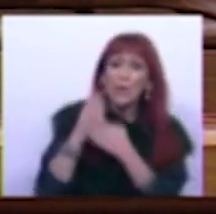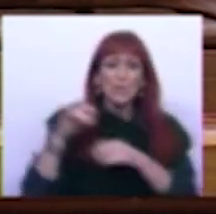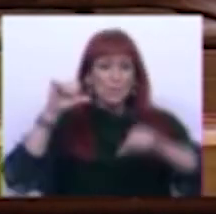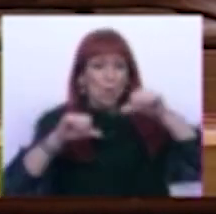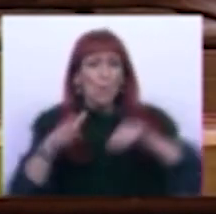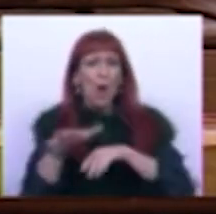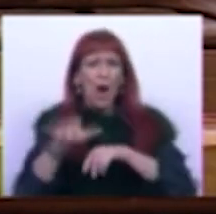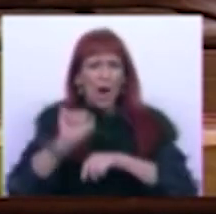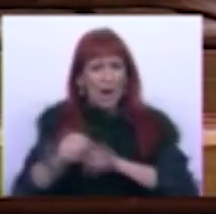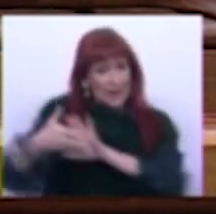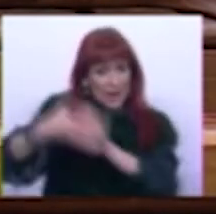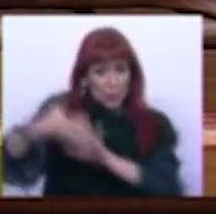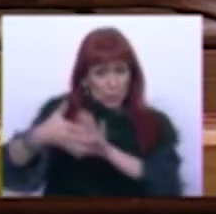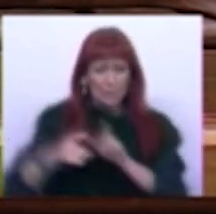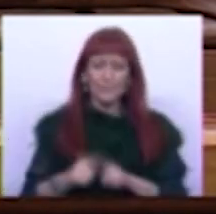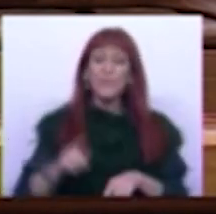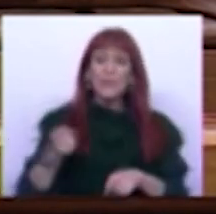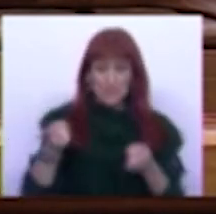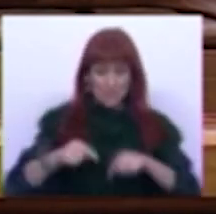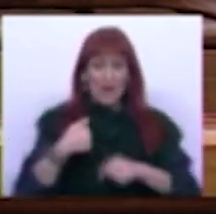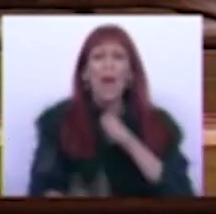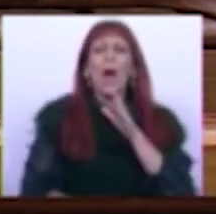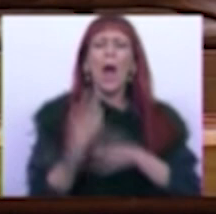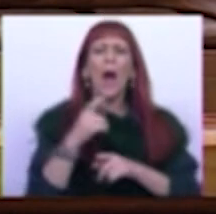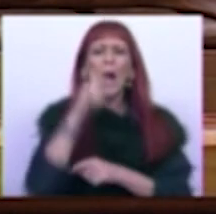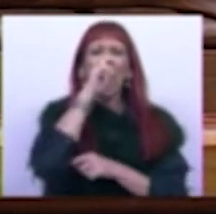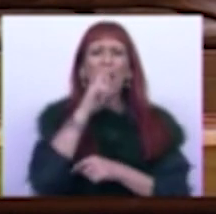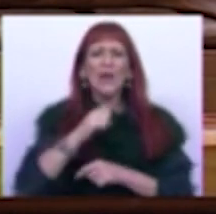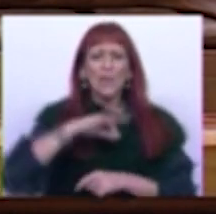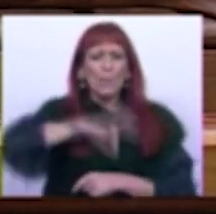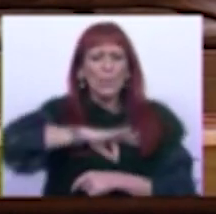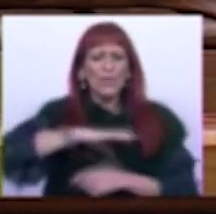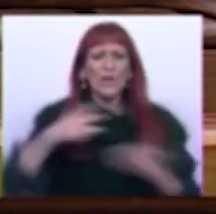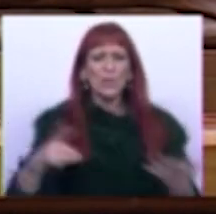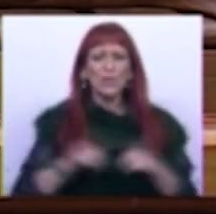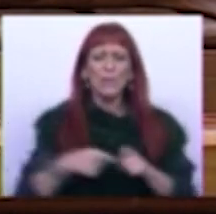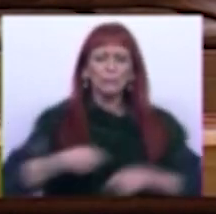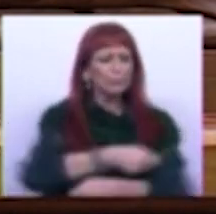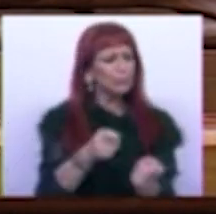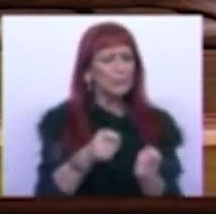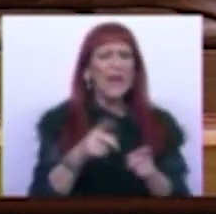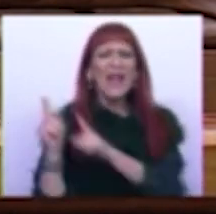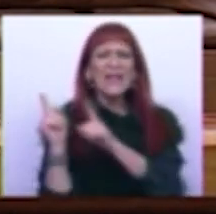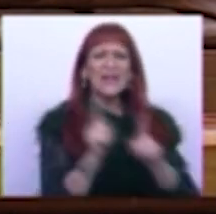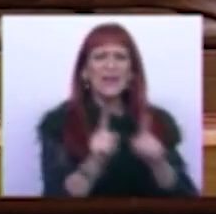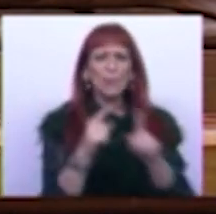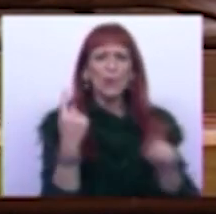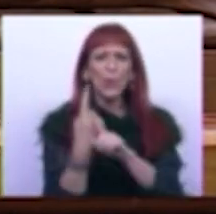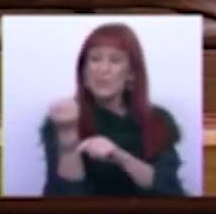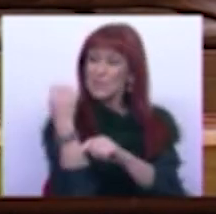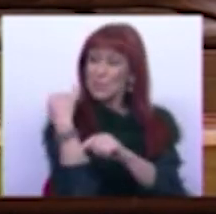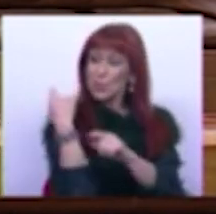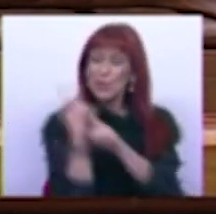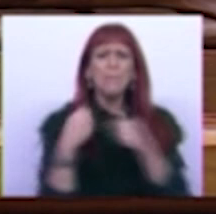química. Além disso, criaremos agora o gás profissional para o abastecimento do transporte de mercadorias